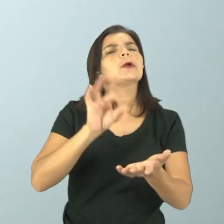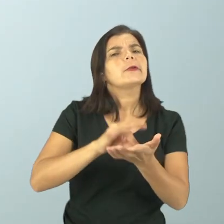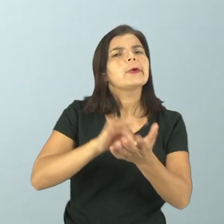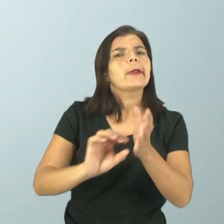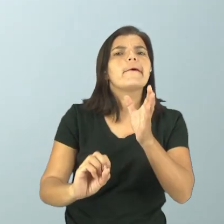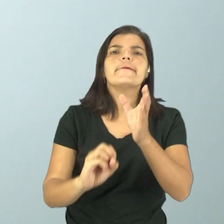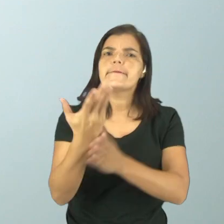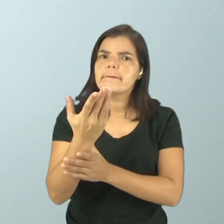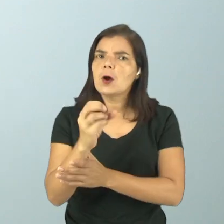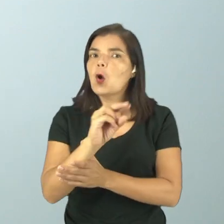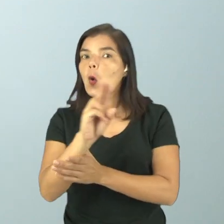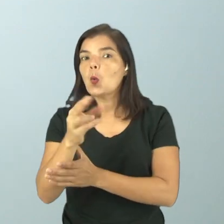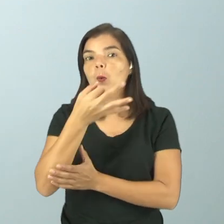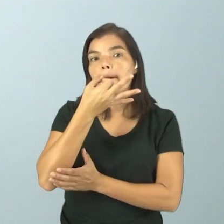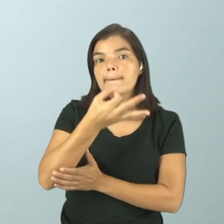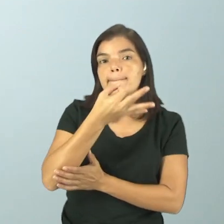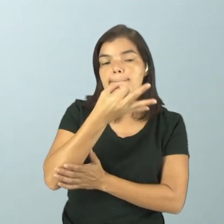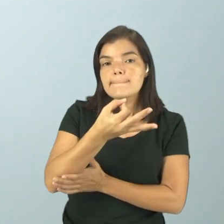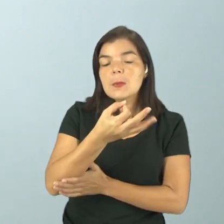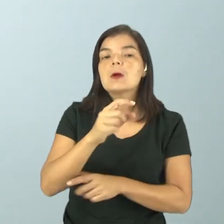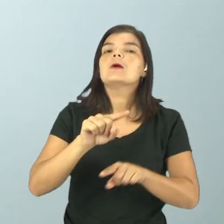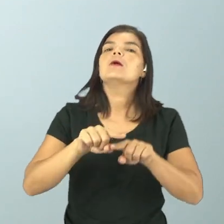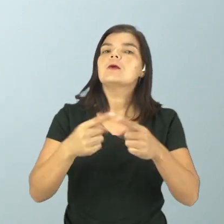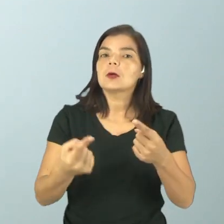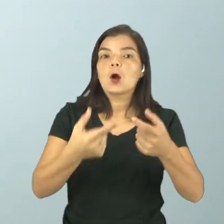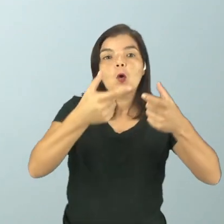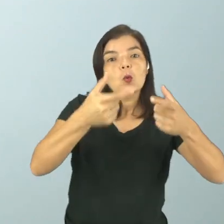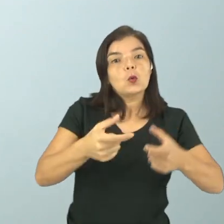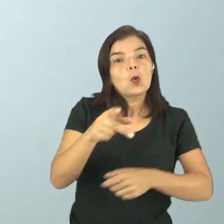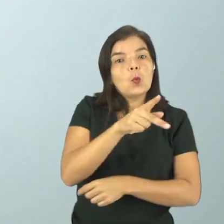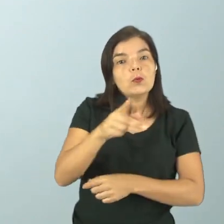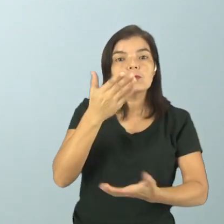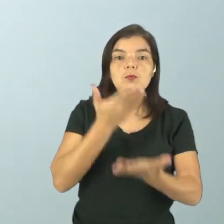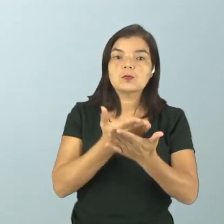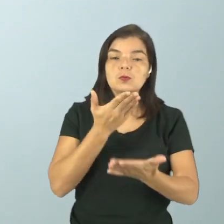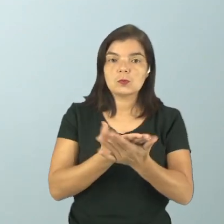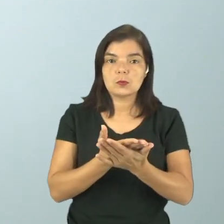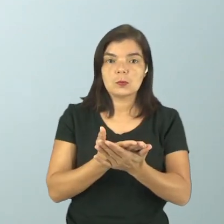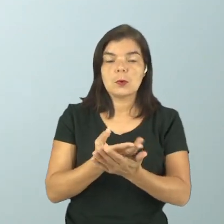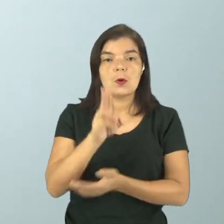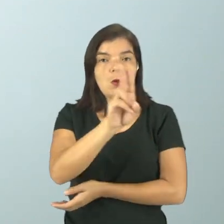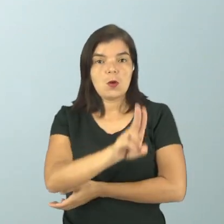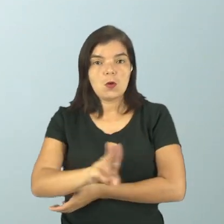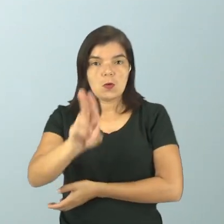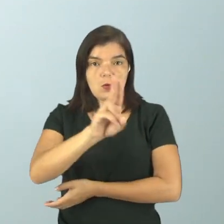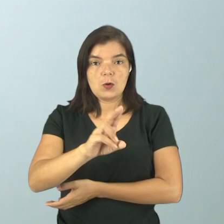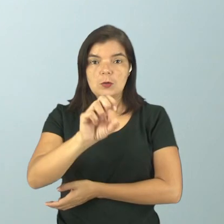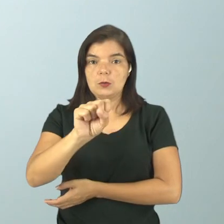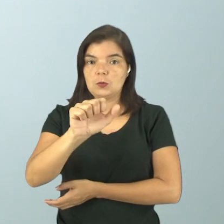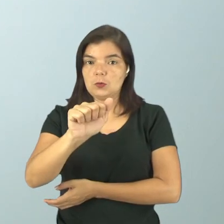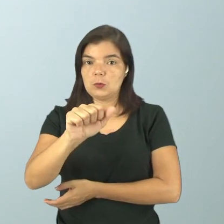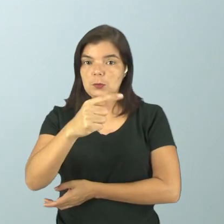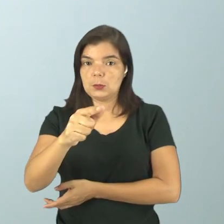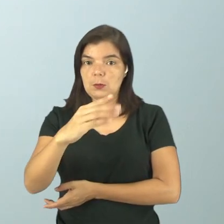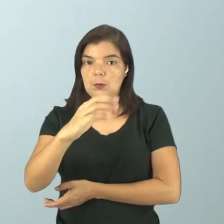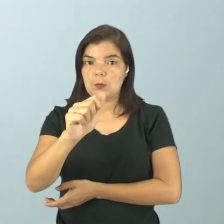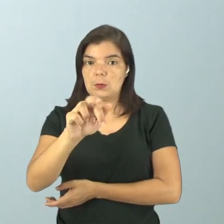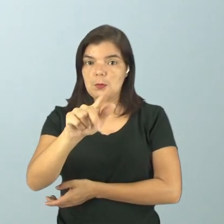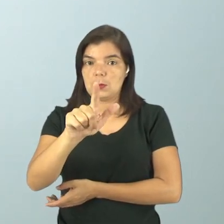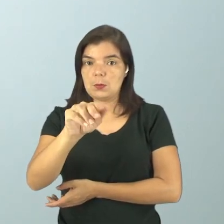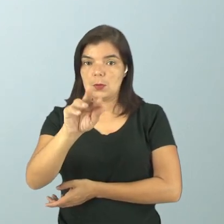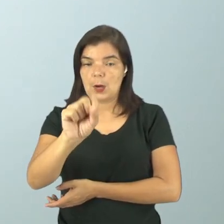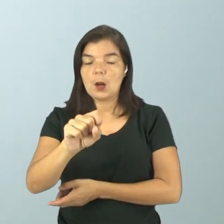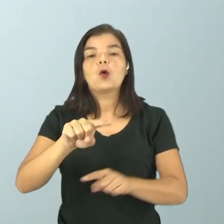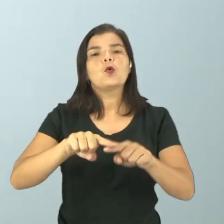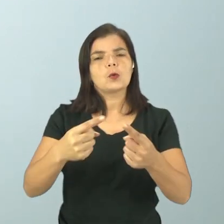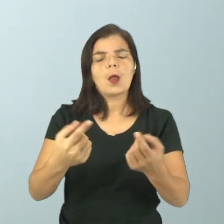é opinião? O fato está no lugar onde o professor estudou, na Universidade de São Carlos. A opinião está quando diz